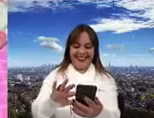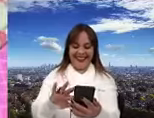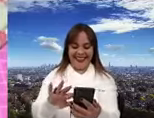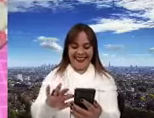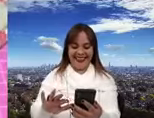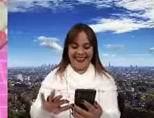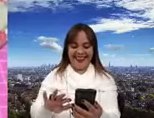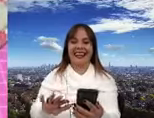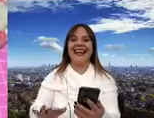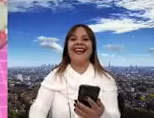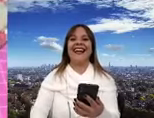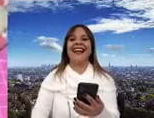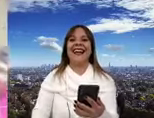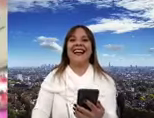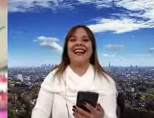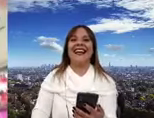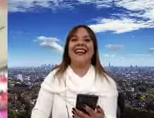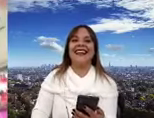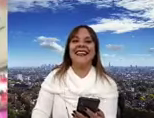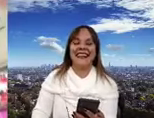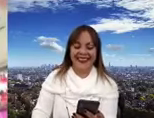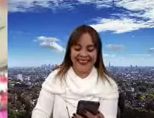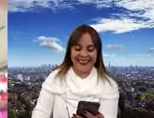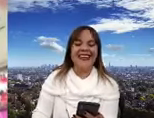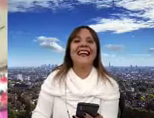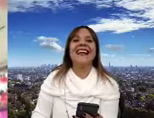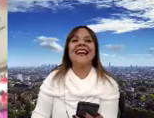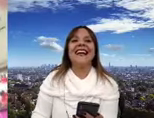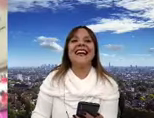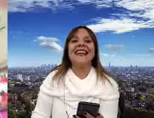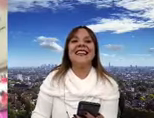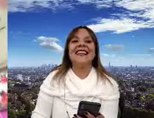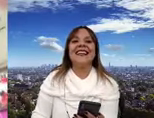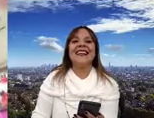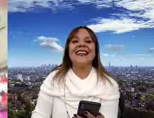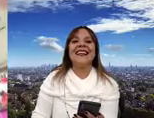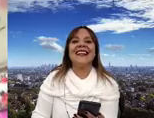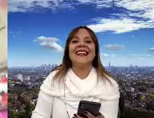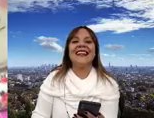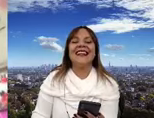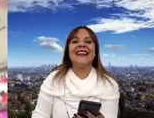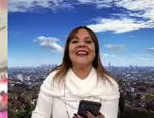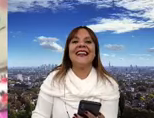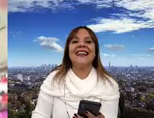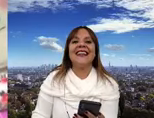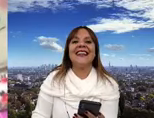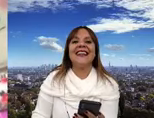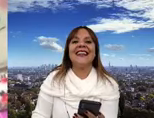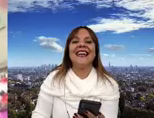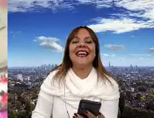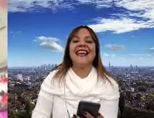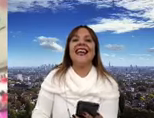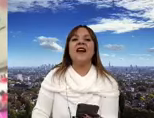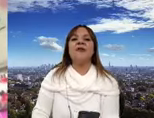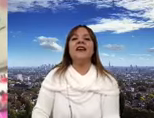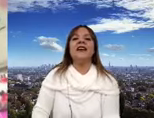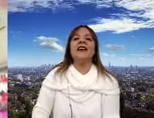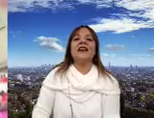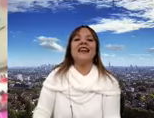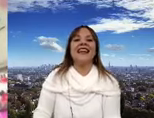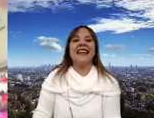Vamos lá tentar colar isso aqui. Você trouxe a versão menina, É, né? eu trouxe. Isso. É, Quem tem que porque explicar já. é ela, eu